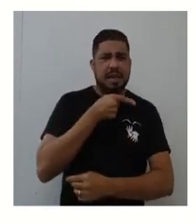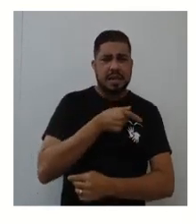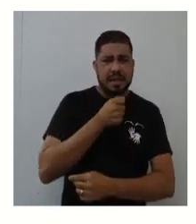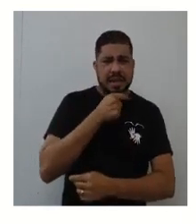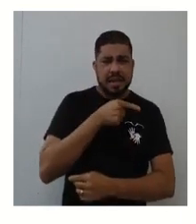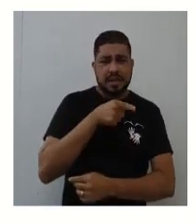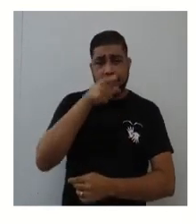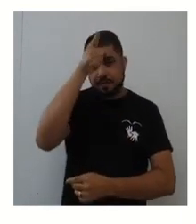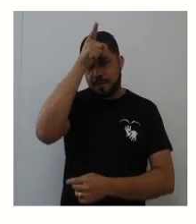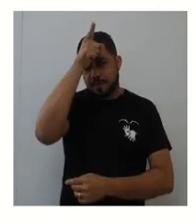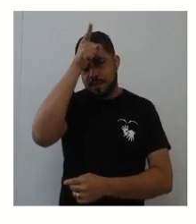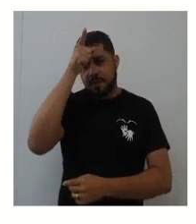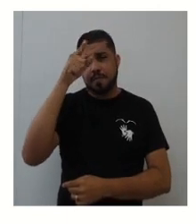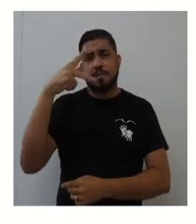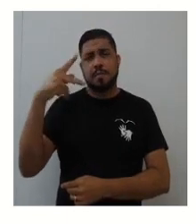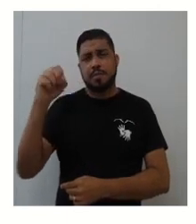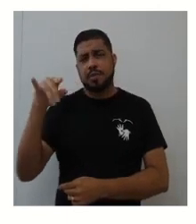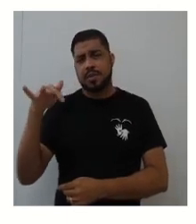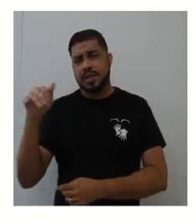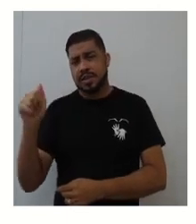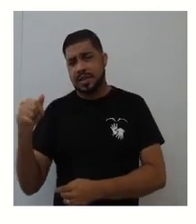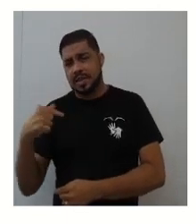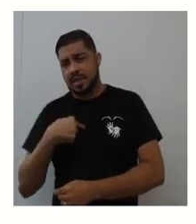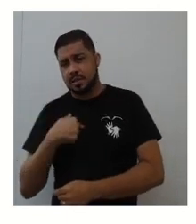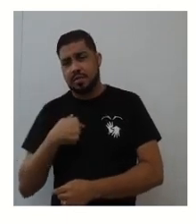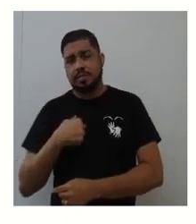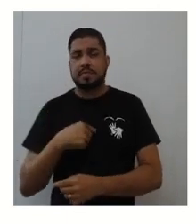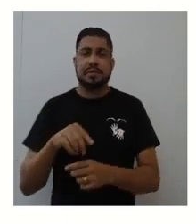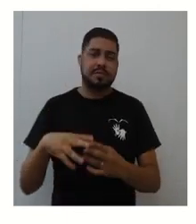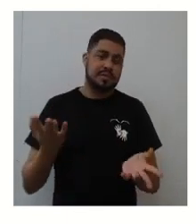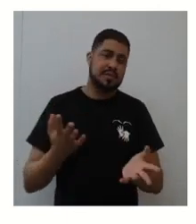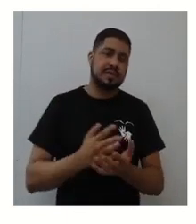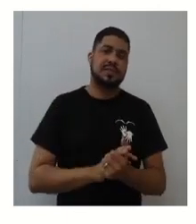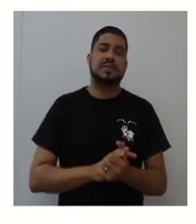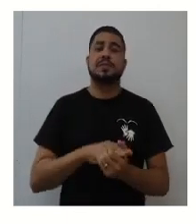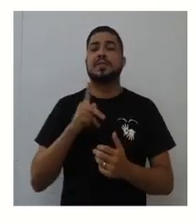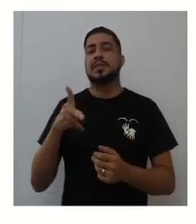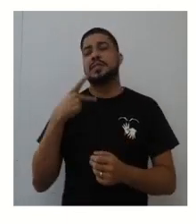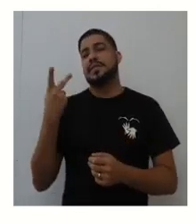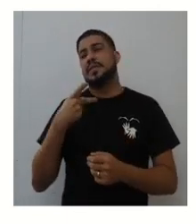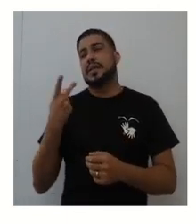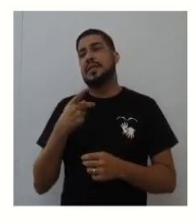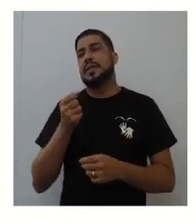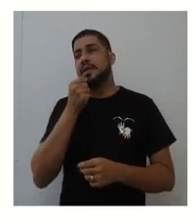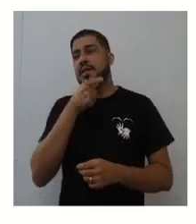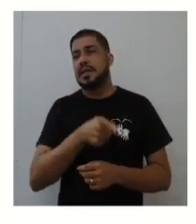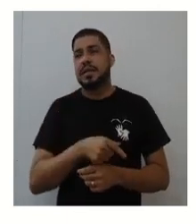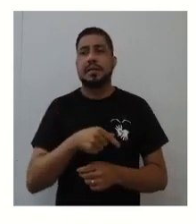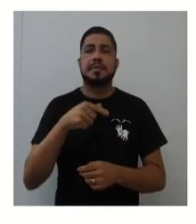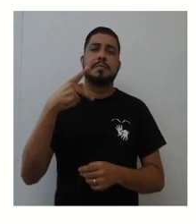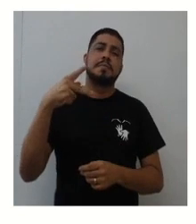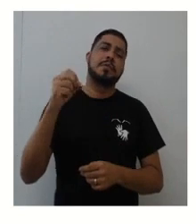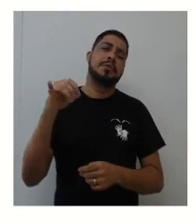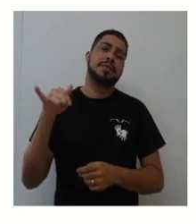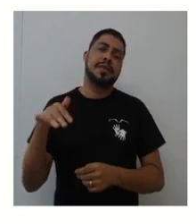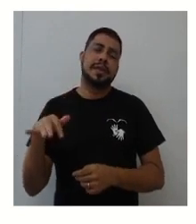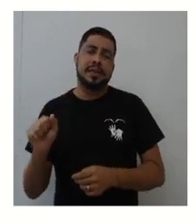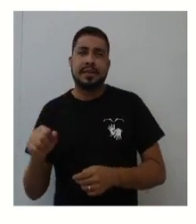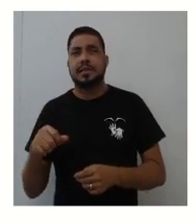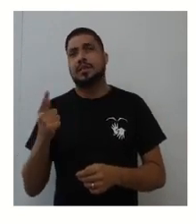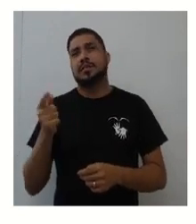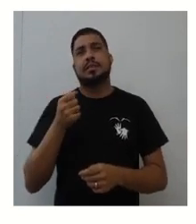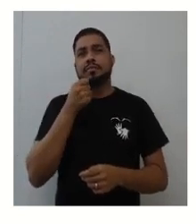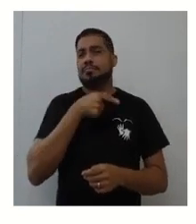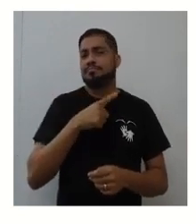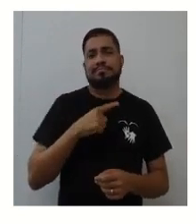pônei? Pônei eu? Pronto, é isso daí. Quando seu colega fala dessa piada do pônei tão sem graça,